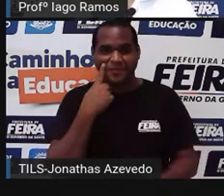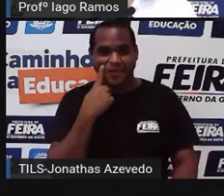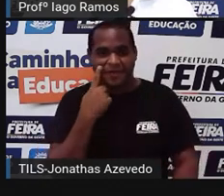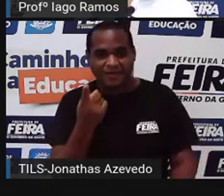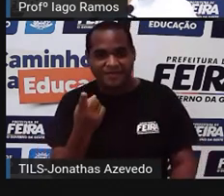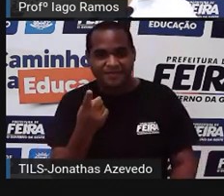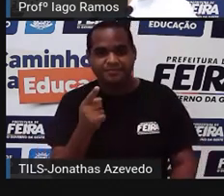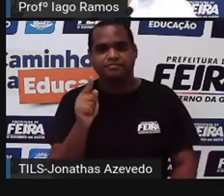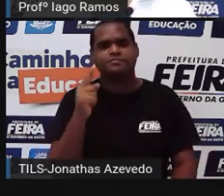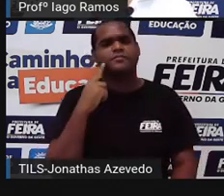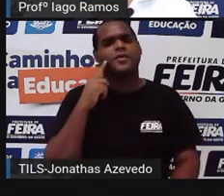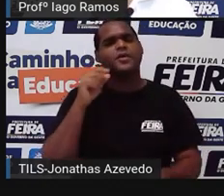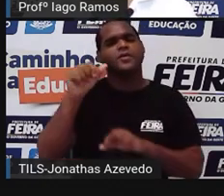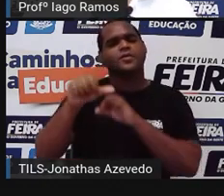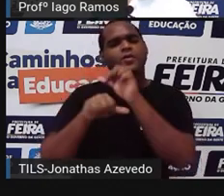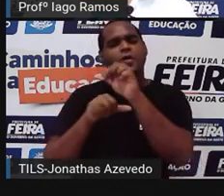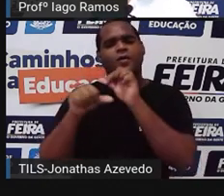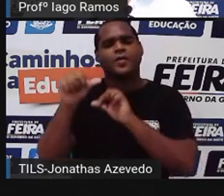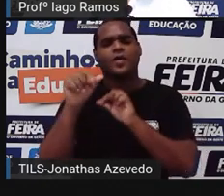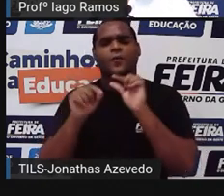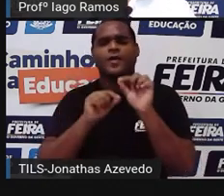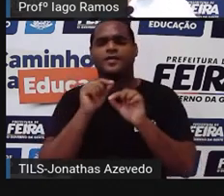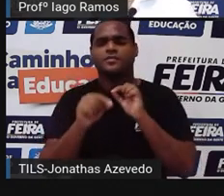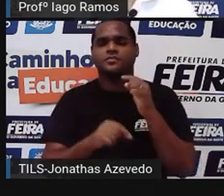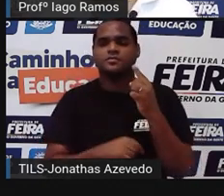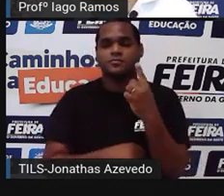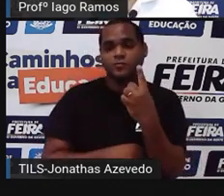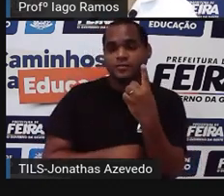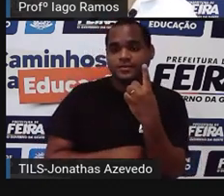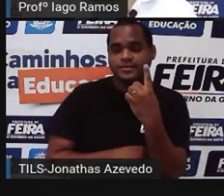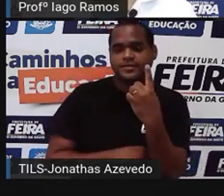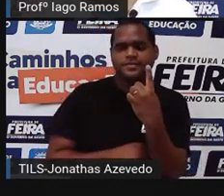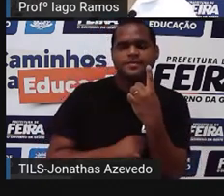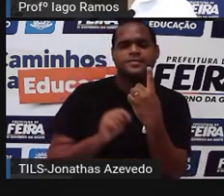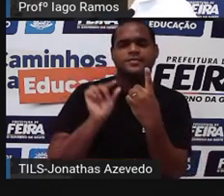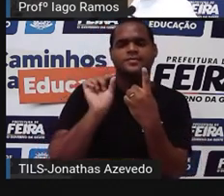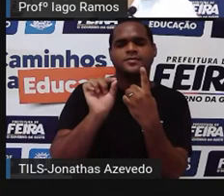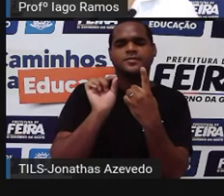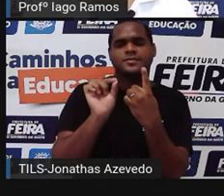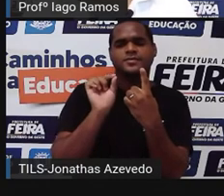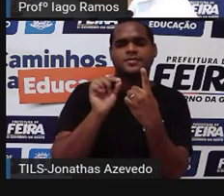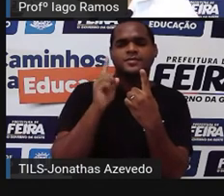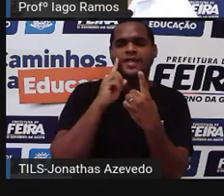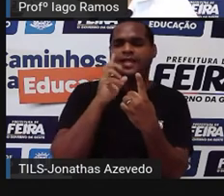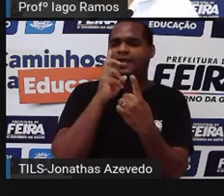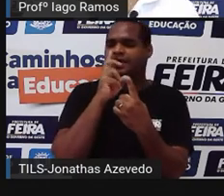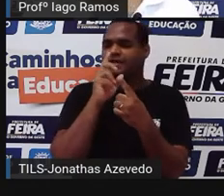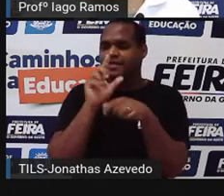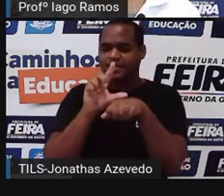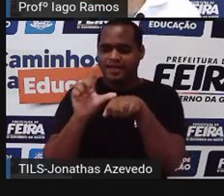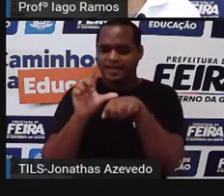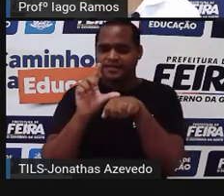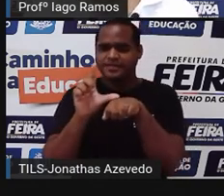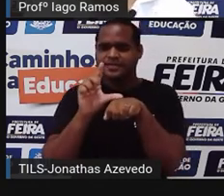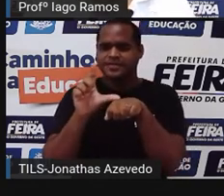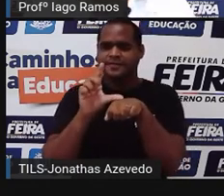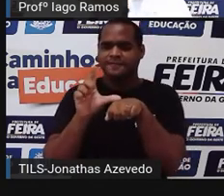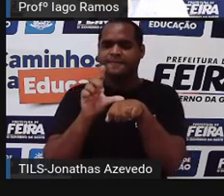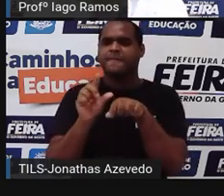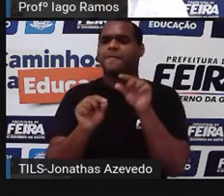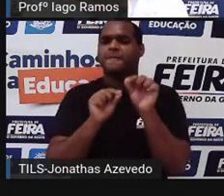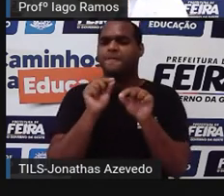Qual é a transformação para cada caso asun daquelas figuras Aline lilás Que tipo de